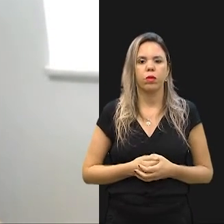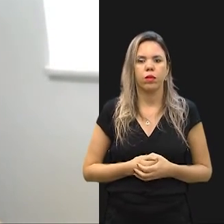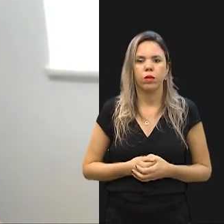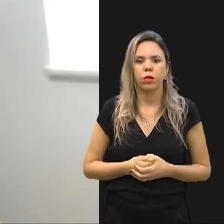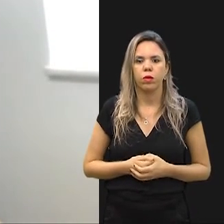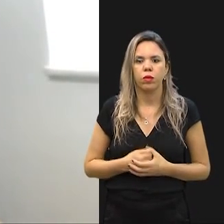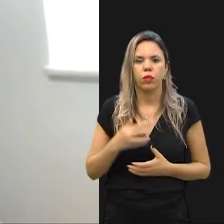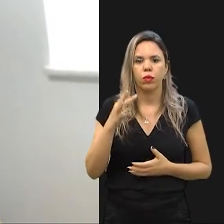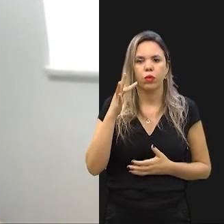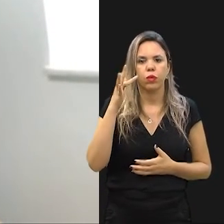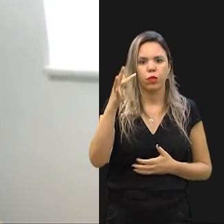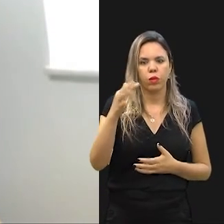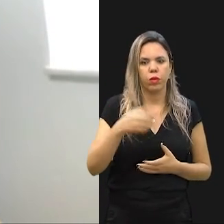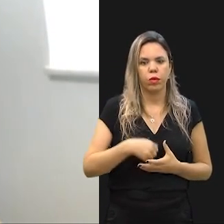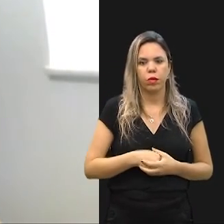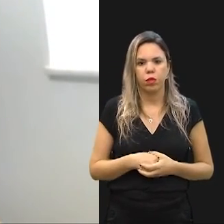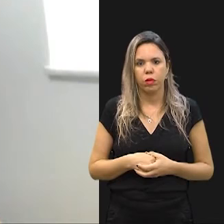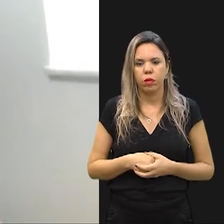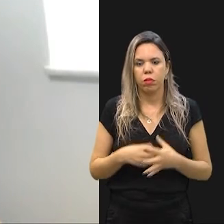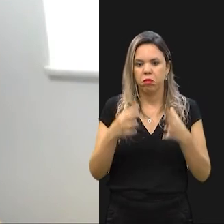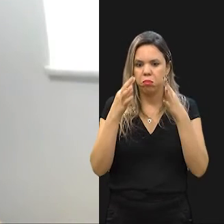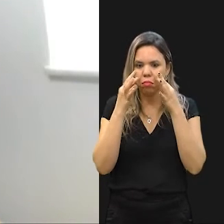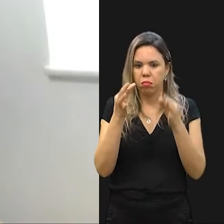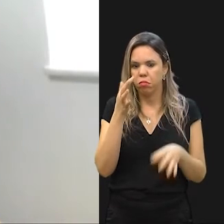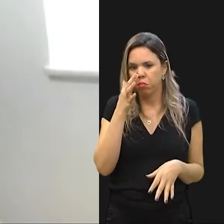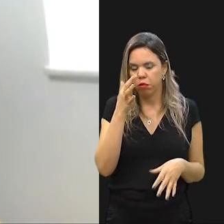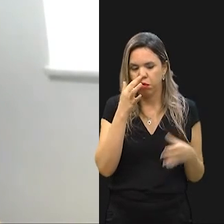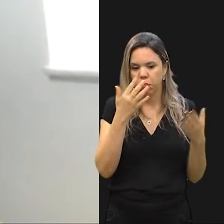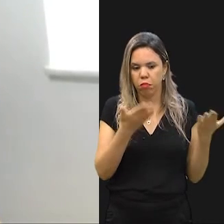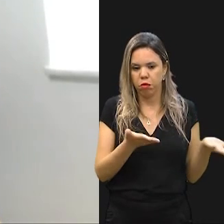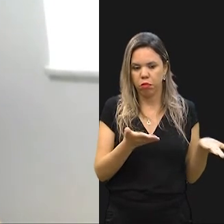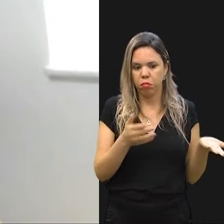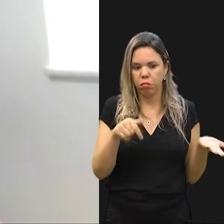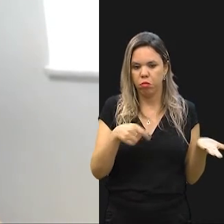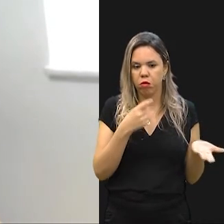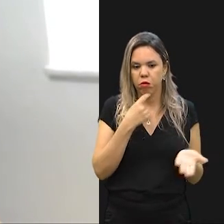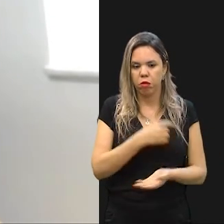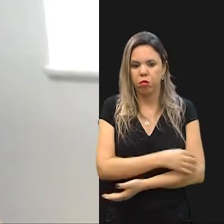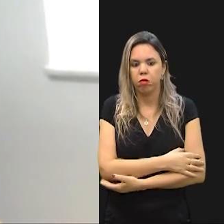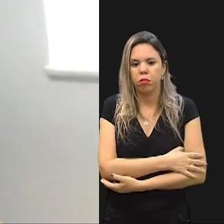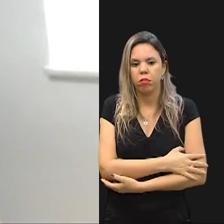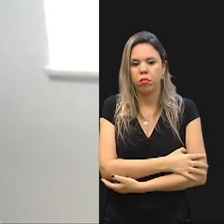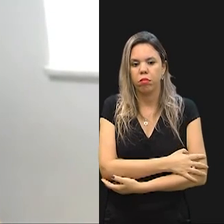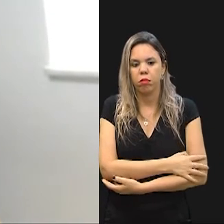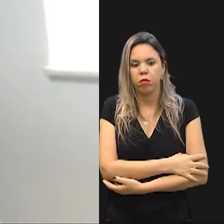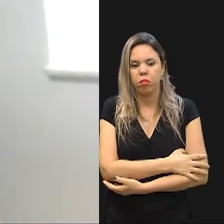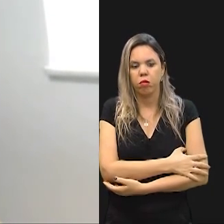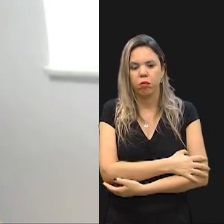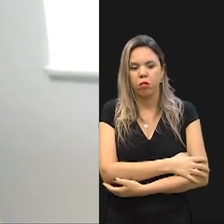no futuro. E chama a nossa atenção, né? Aqui em Campinas,